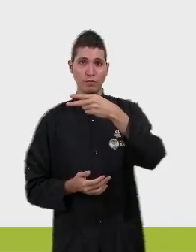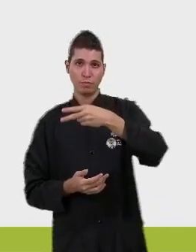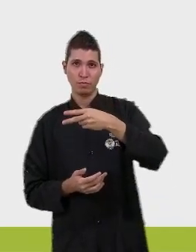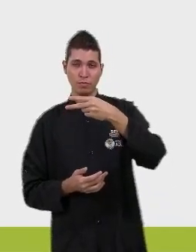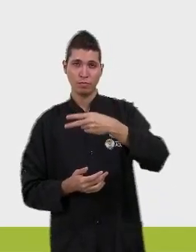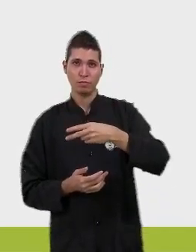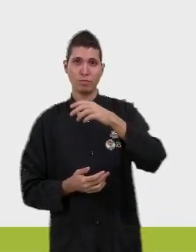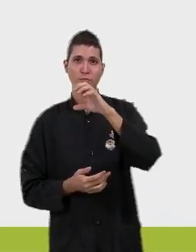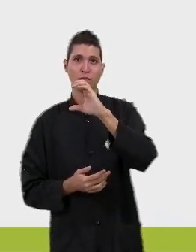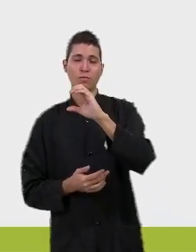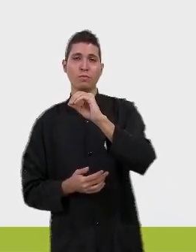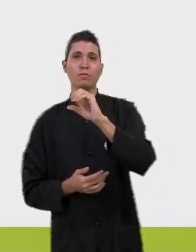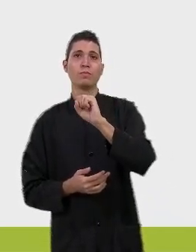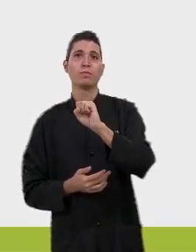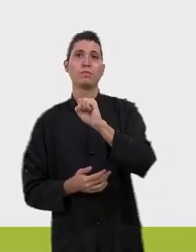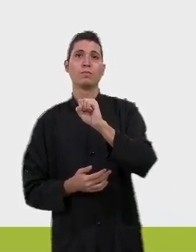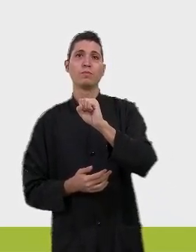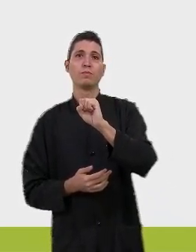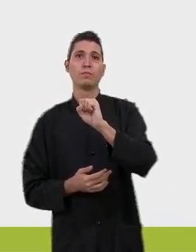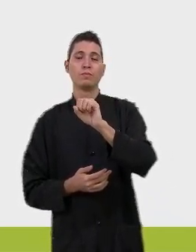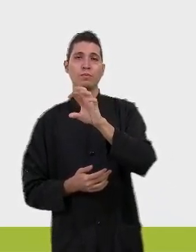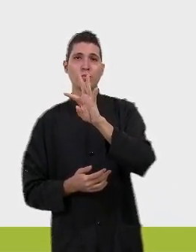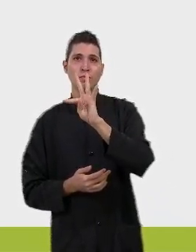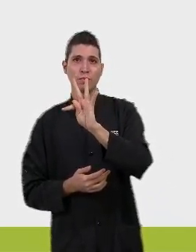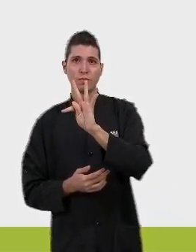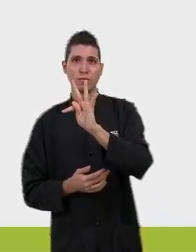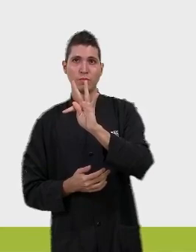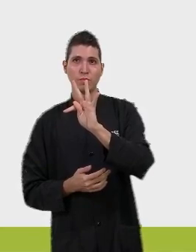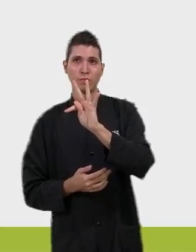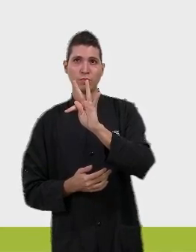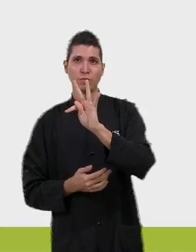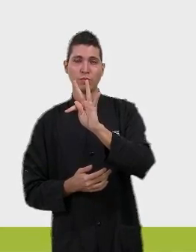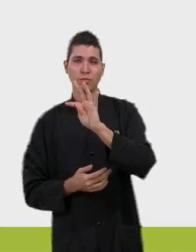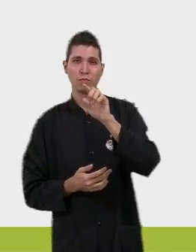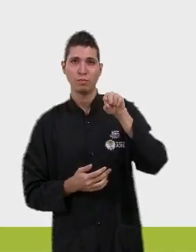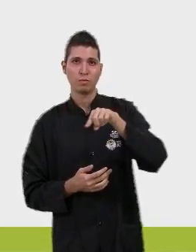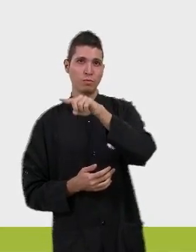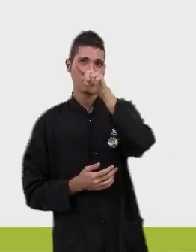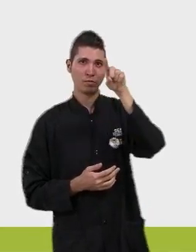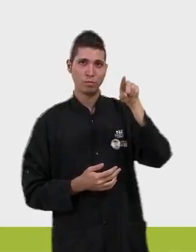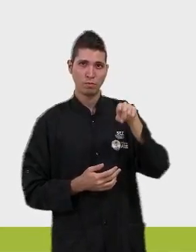cosseno de t. Do arco que mede T, este arco aqui.